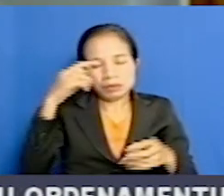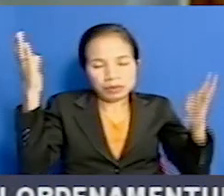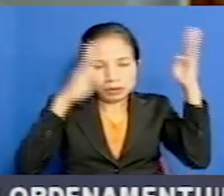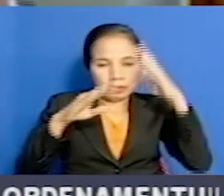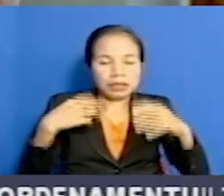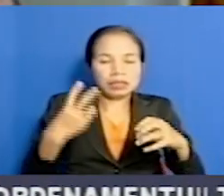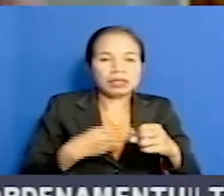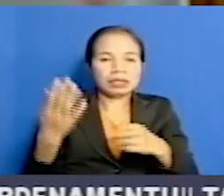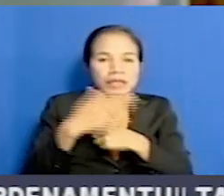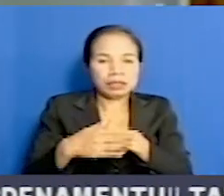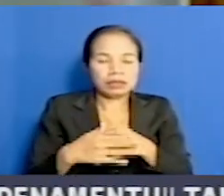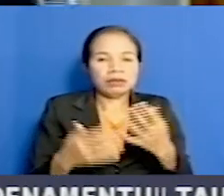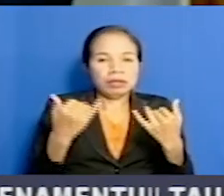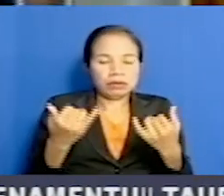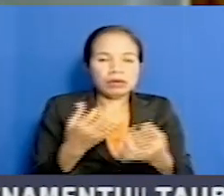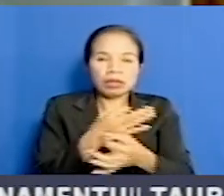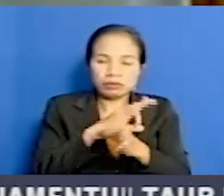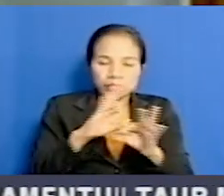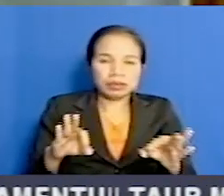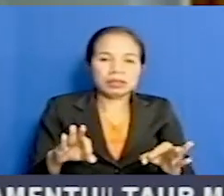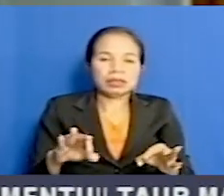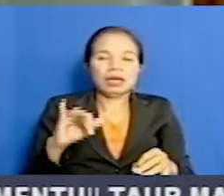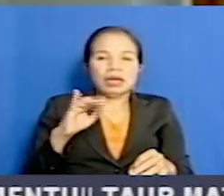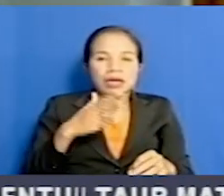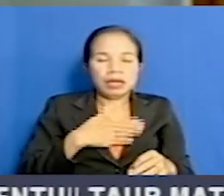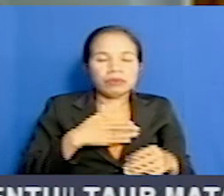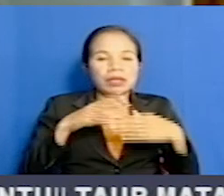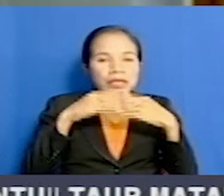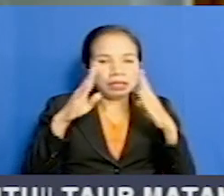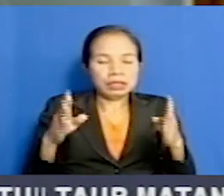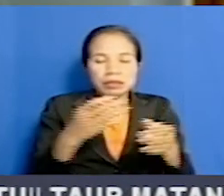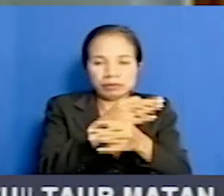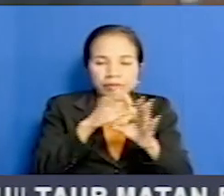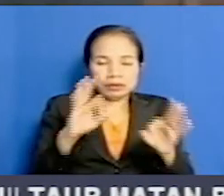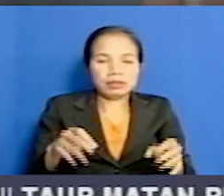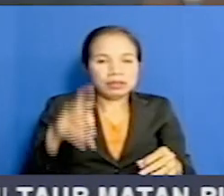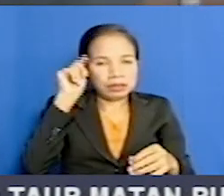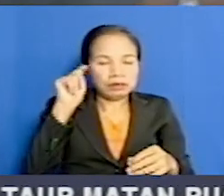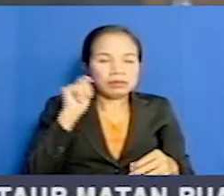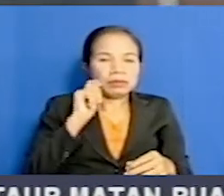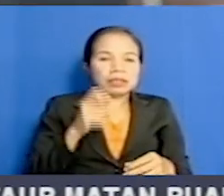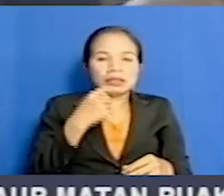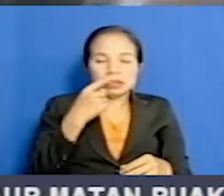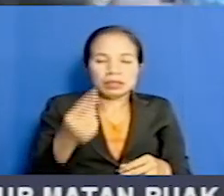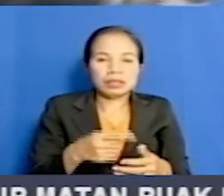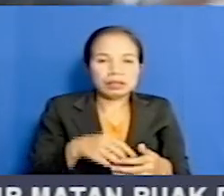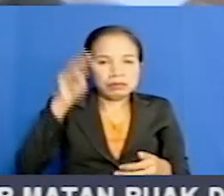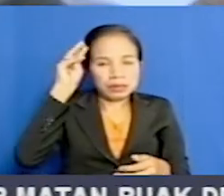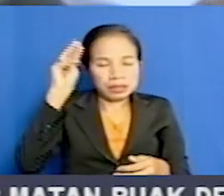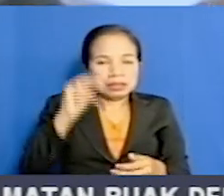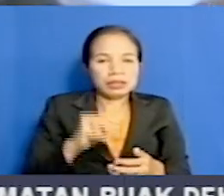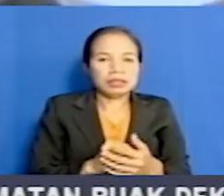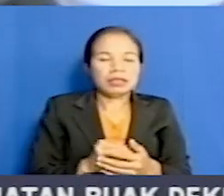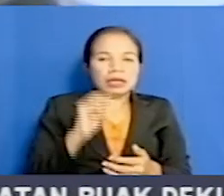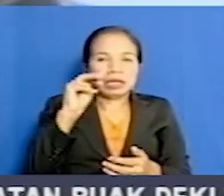Finalmente, a carga antes do mandato, a carga. A visita da nossa. Taurumata Rua afirma. Ministério